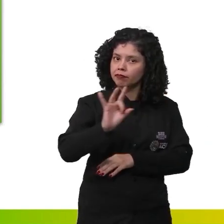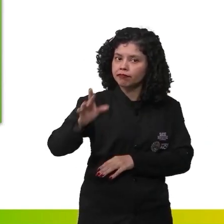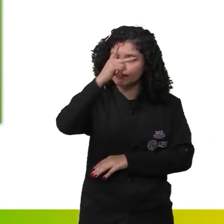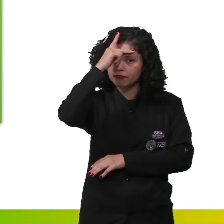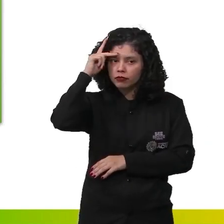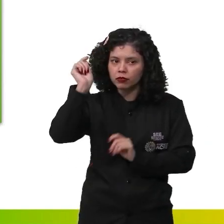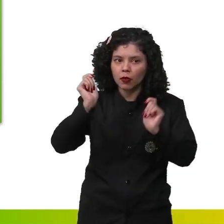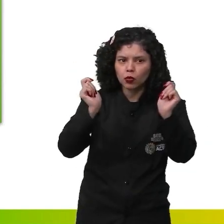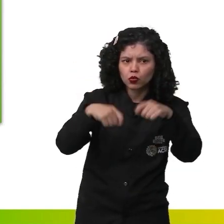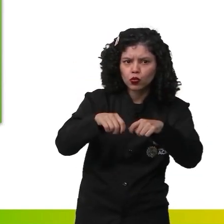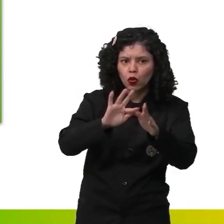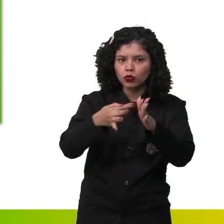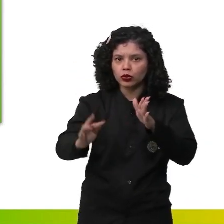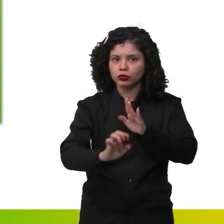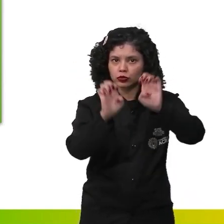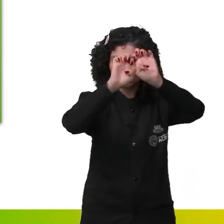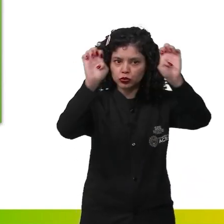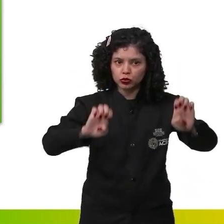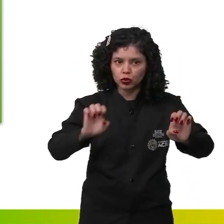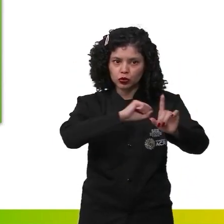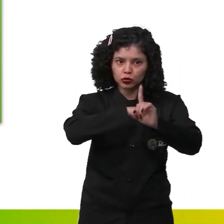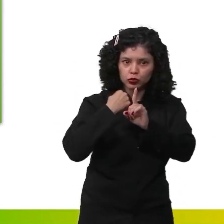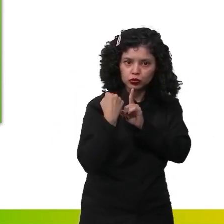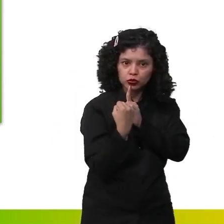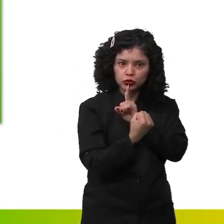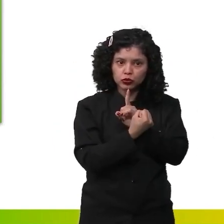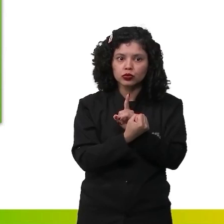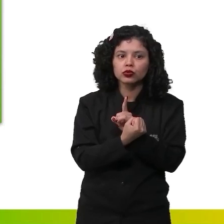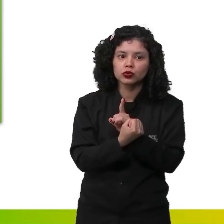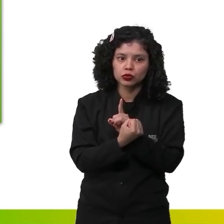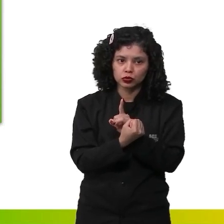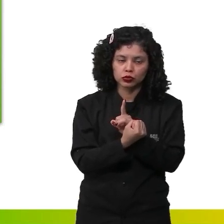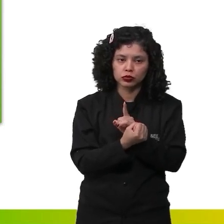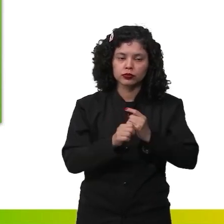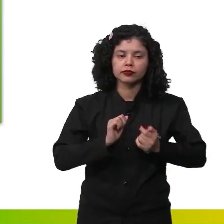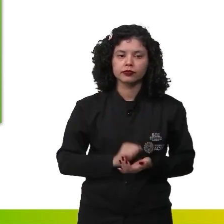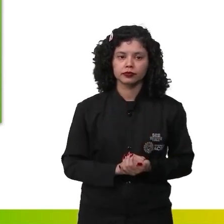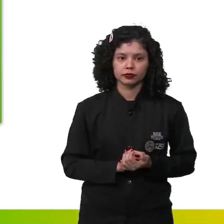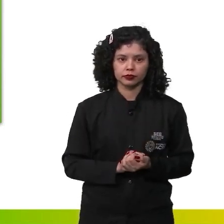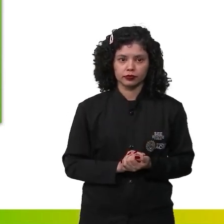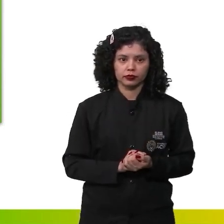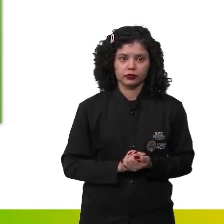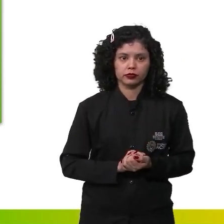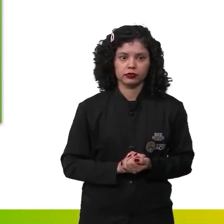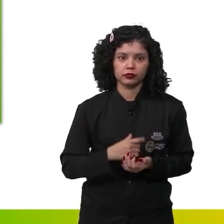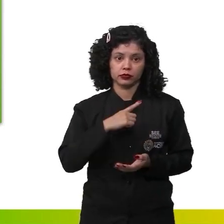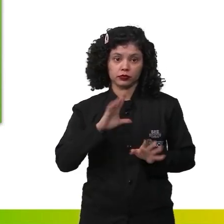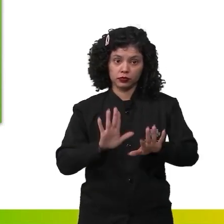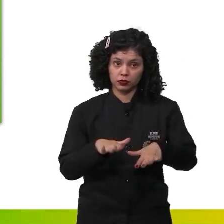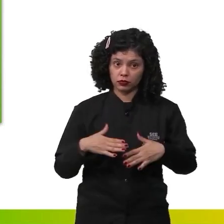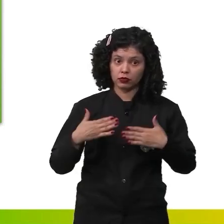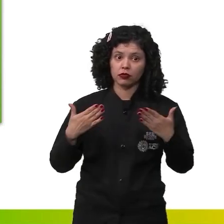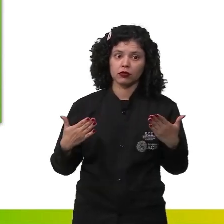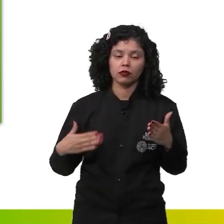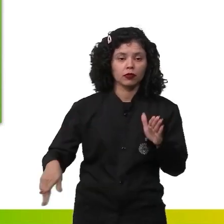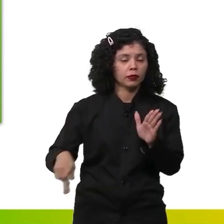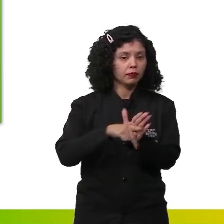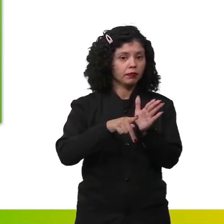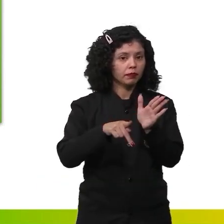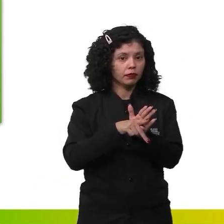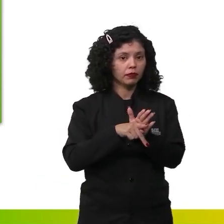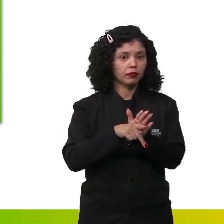sujeito possui uma função social na estrutura social, da qual emana